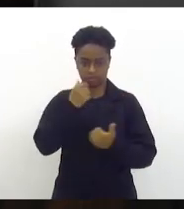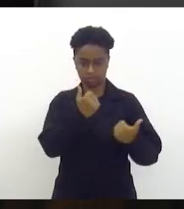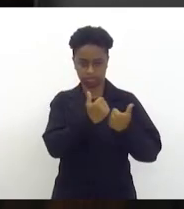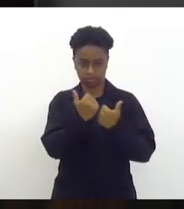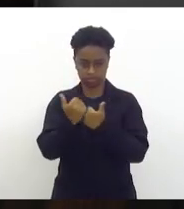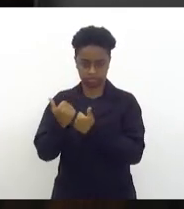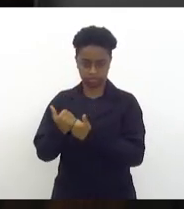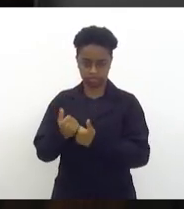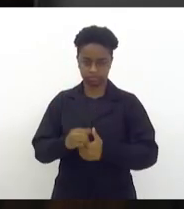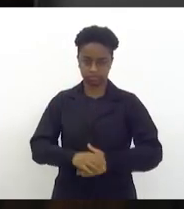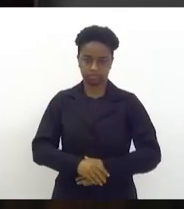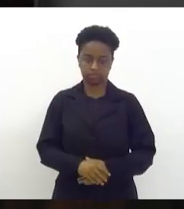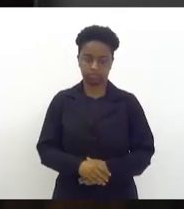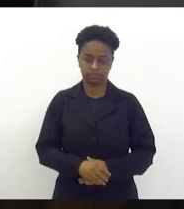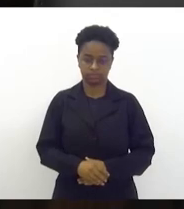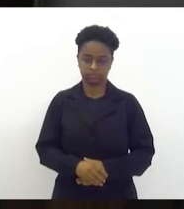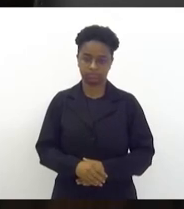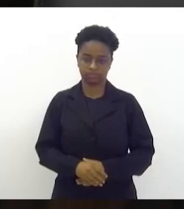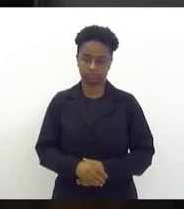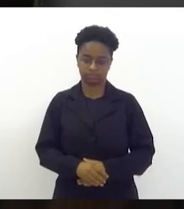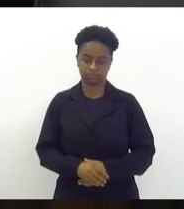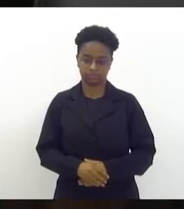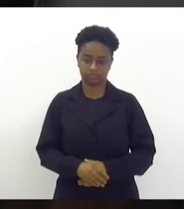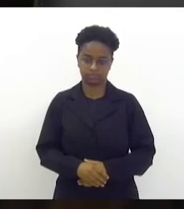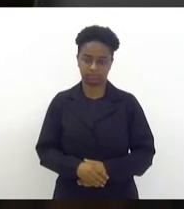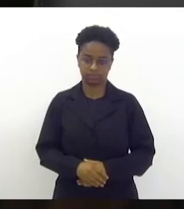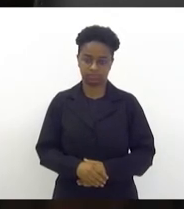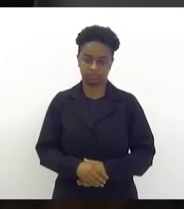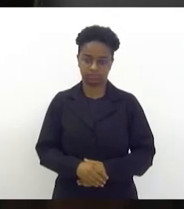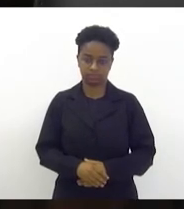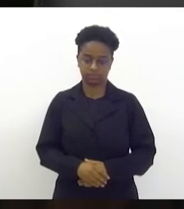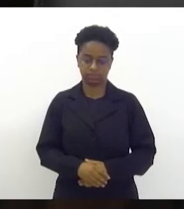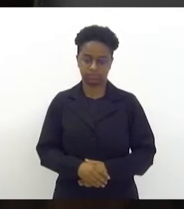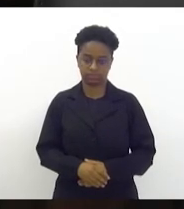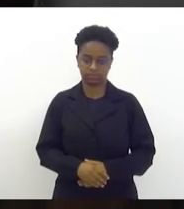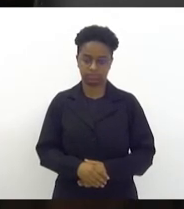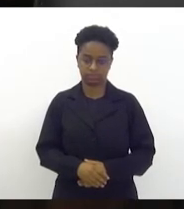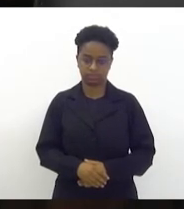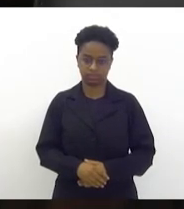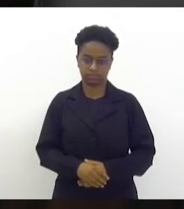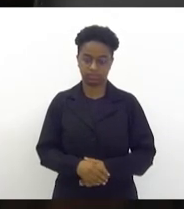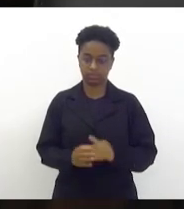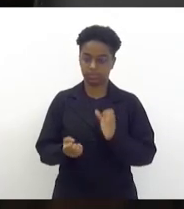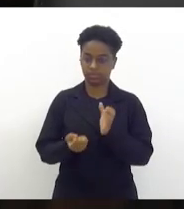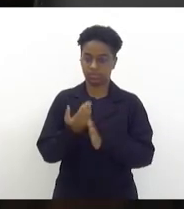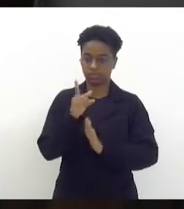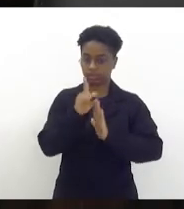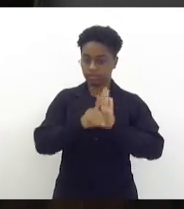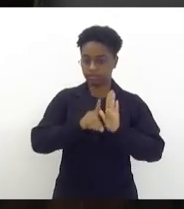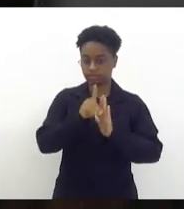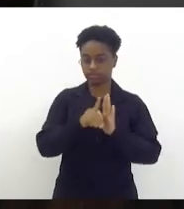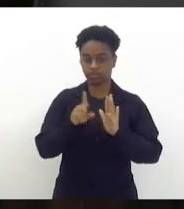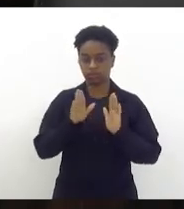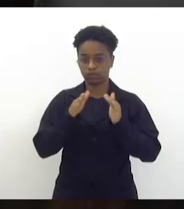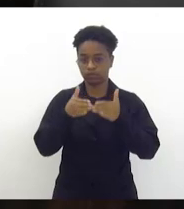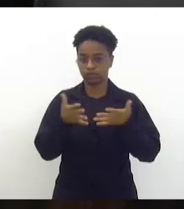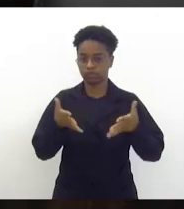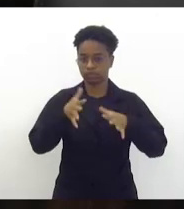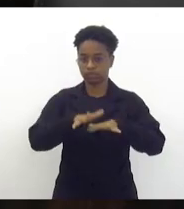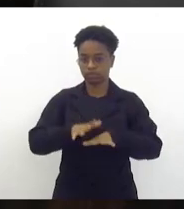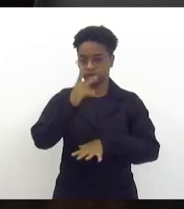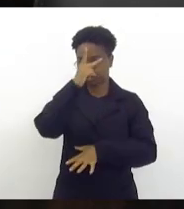Renato Machado, Muniz Neto, Fred Pacheco, Jorge Felipe Neto, que cria diretrizes para inclusão de pessoas